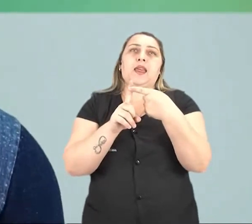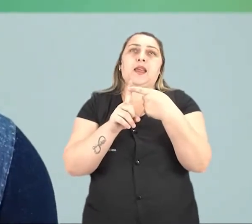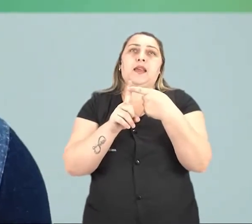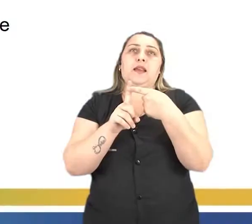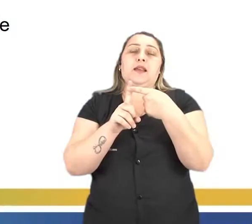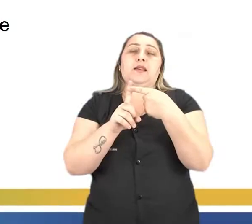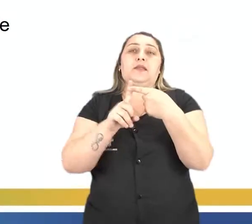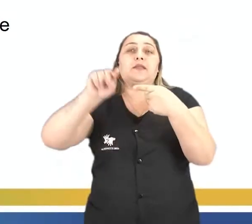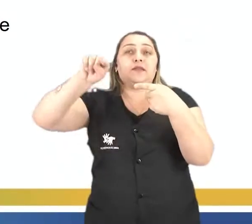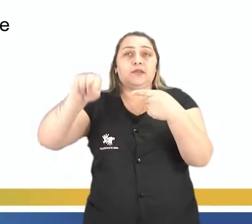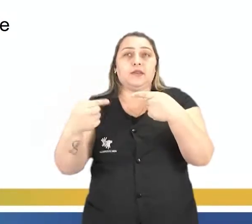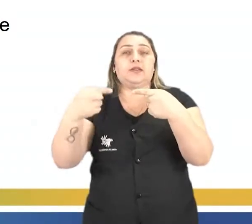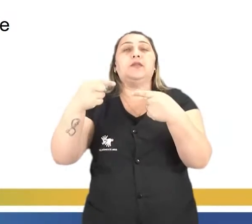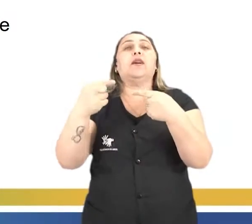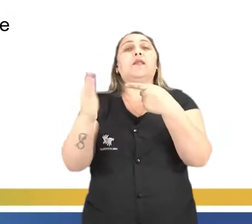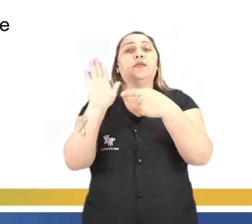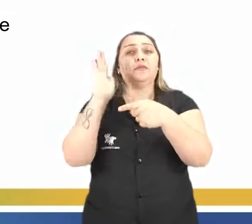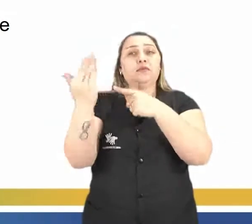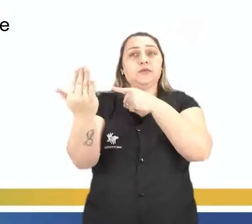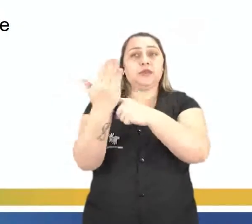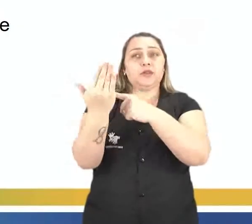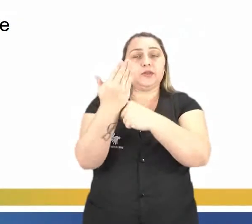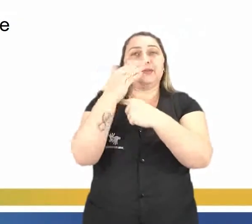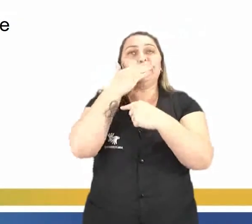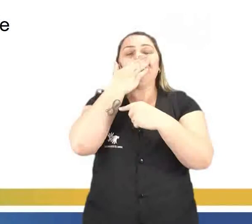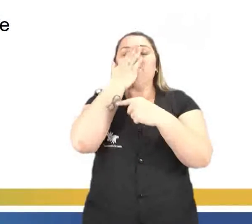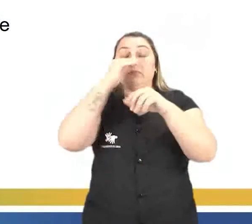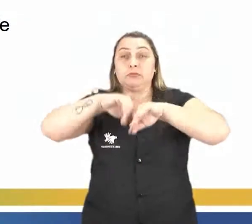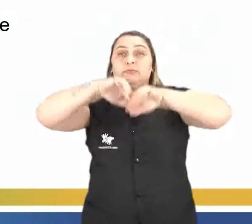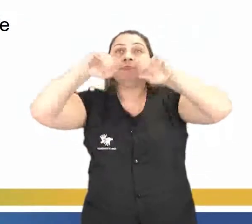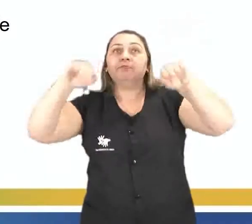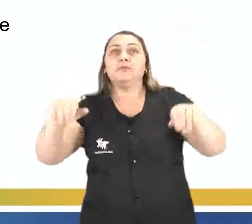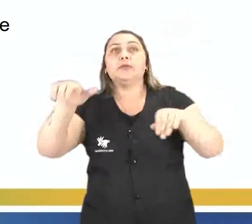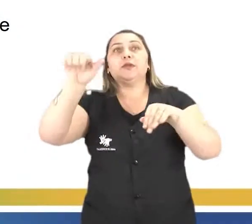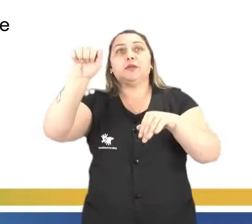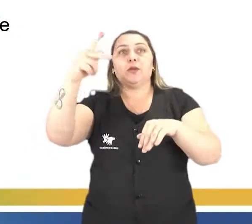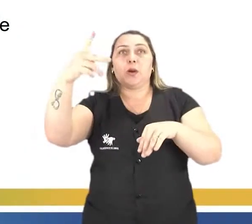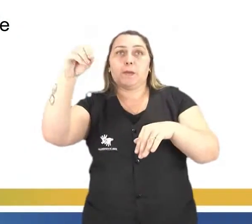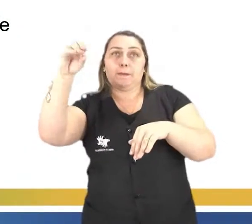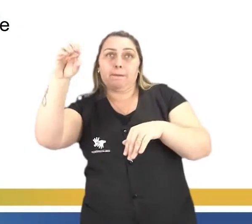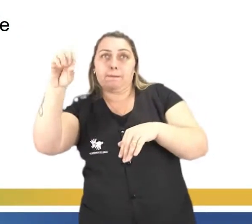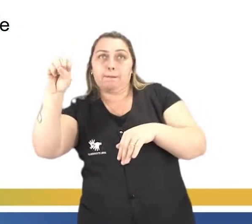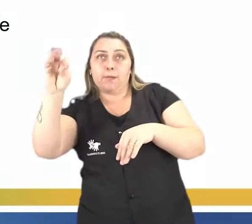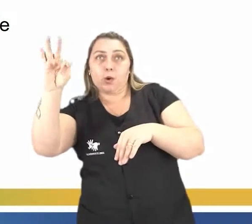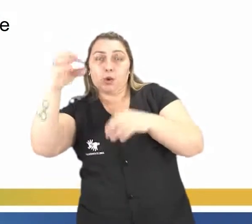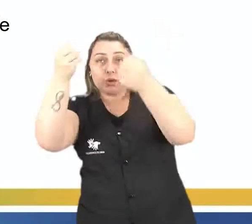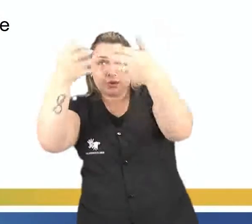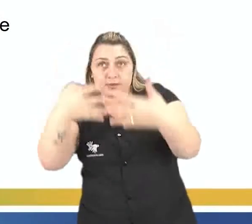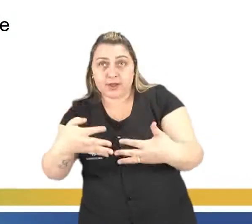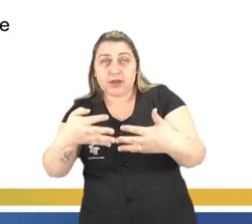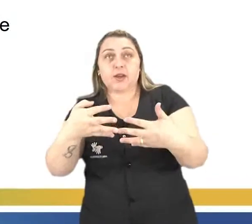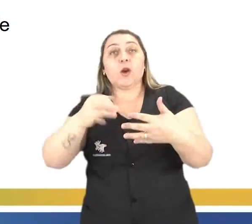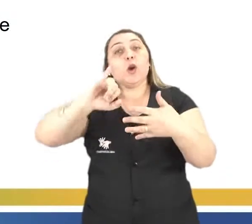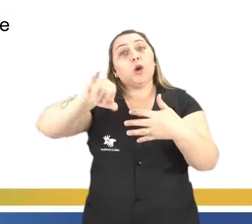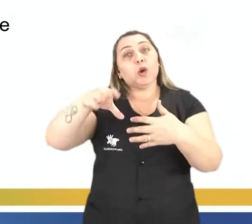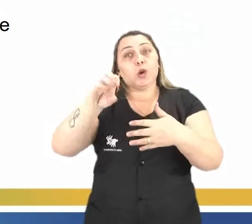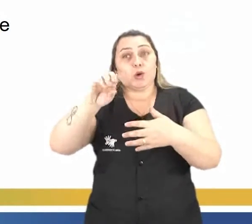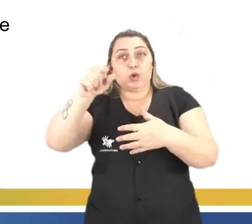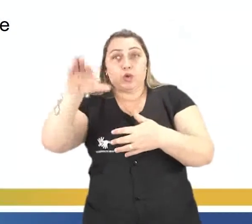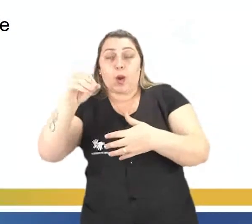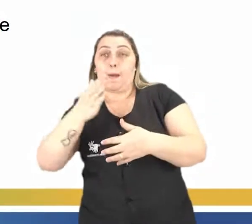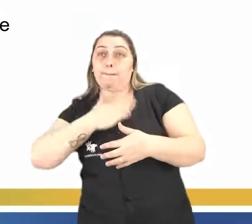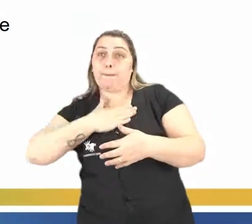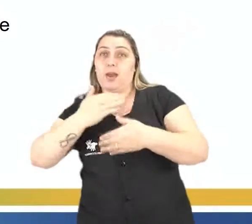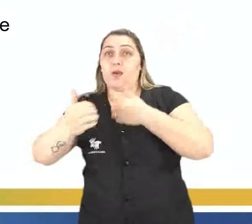elemento que a vírgula vai nos ajudar? A separar o aposto explicativo. Tá bom? João,